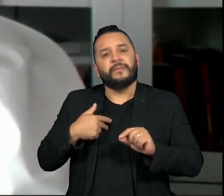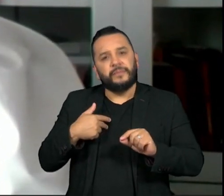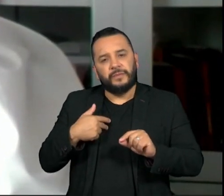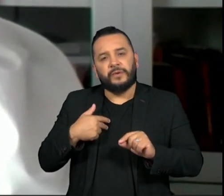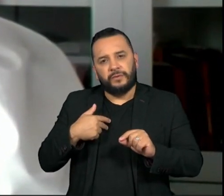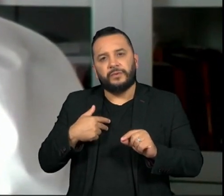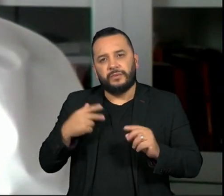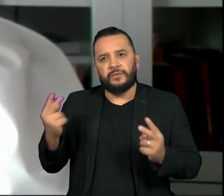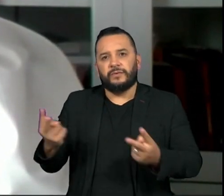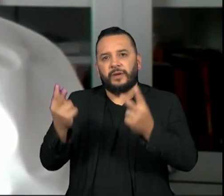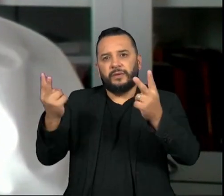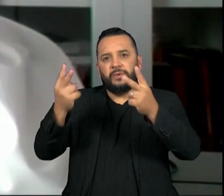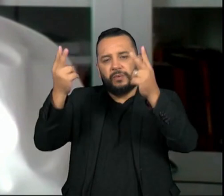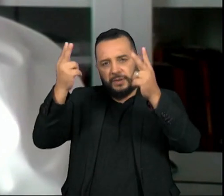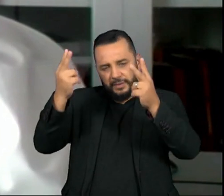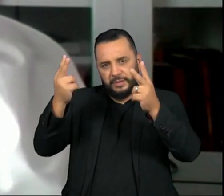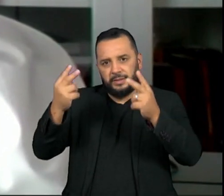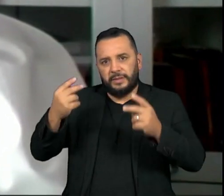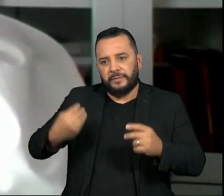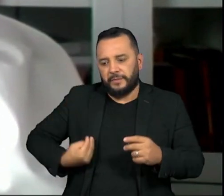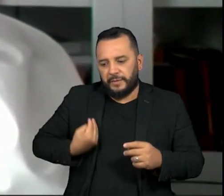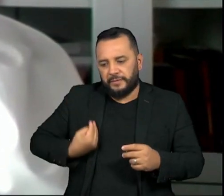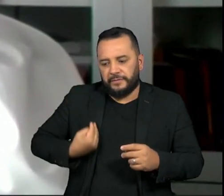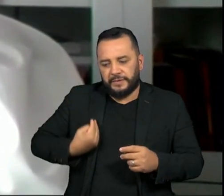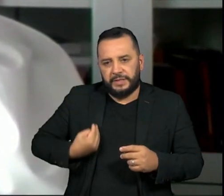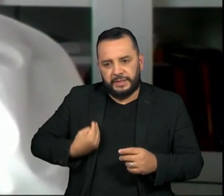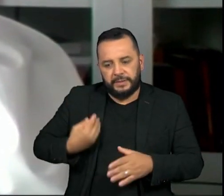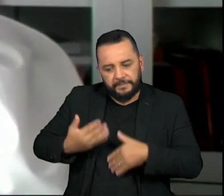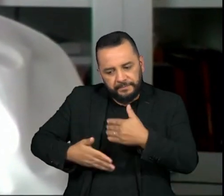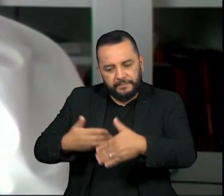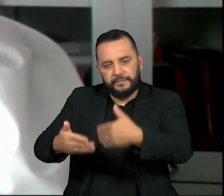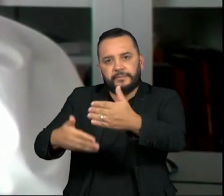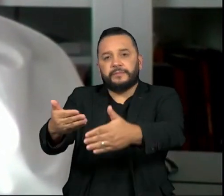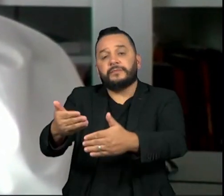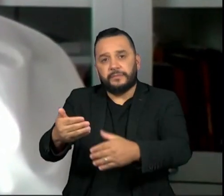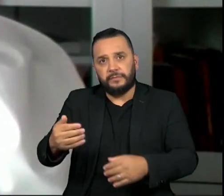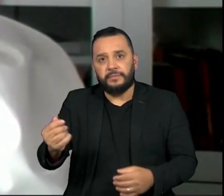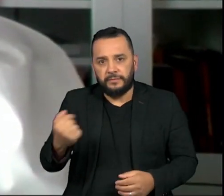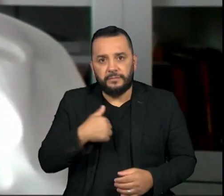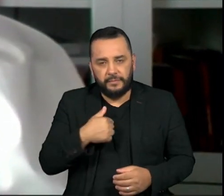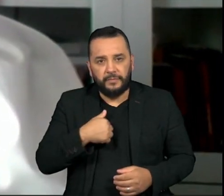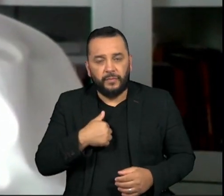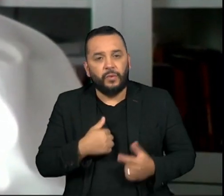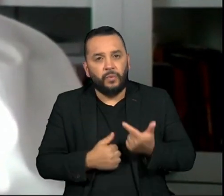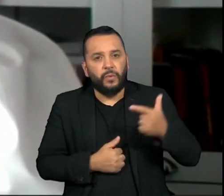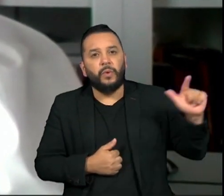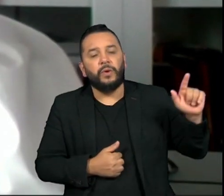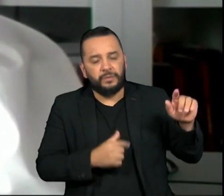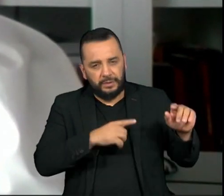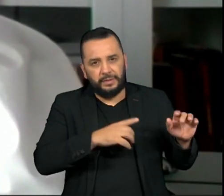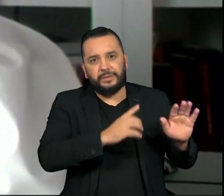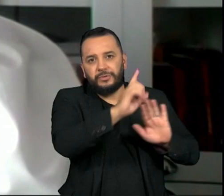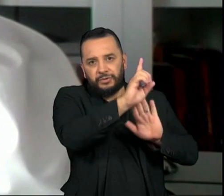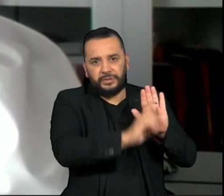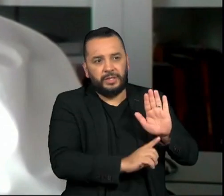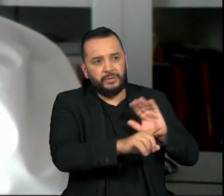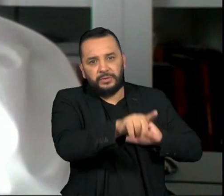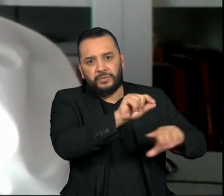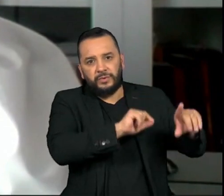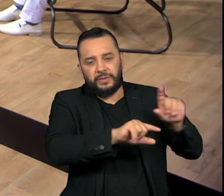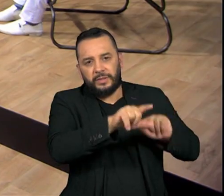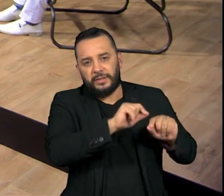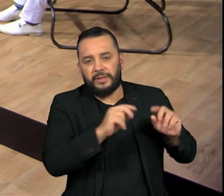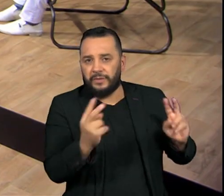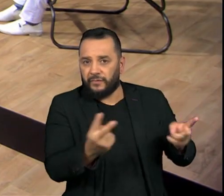que vão guiar a sua vida, você tem que estender esse direito ao outro. O outro também tem o direito de escolher os seus